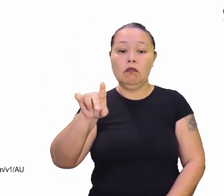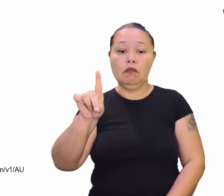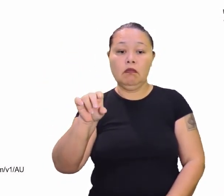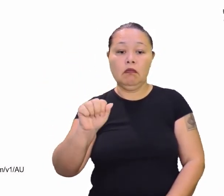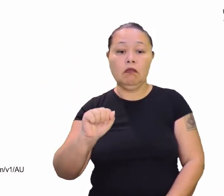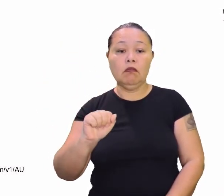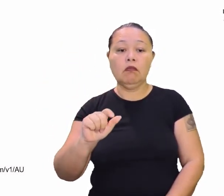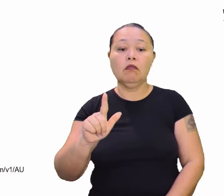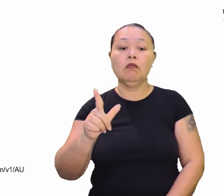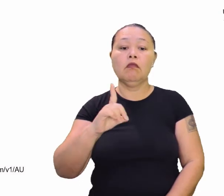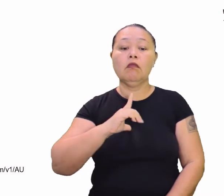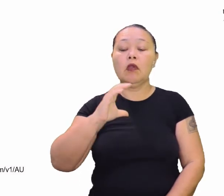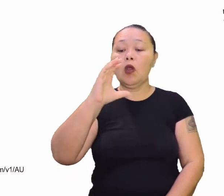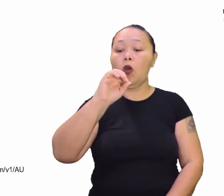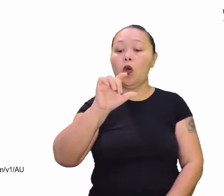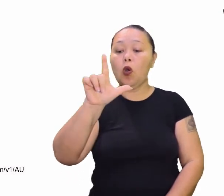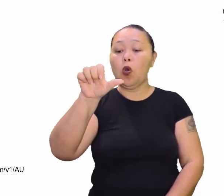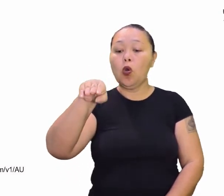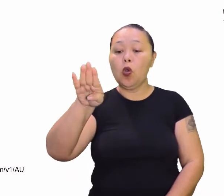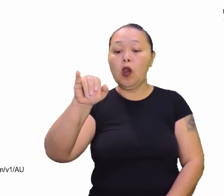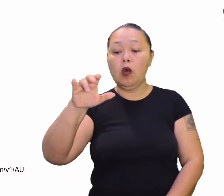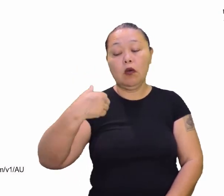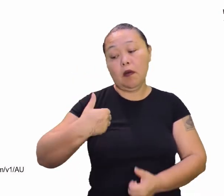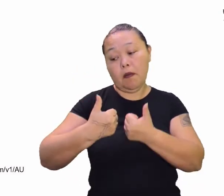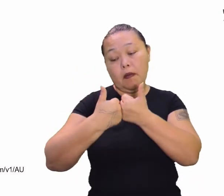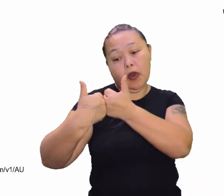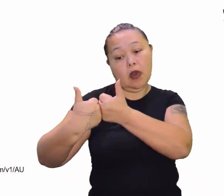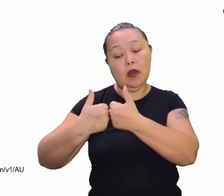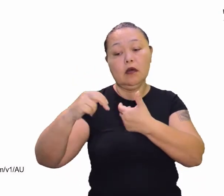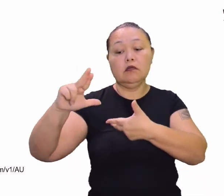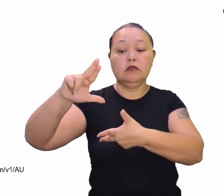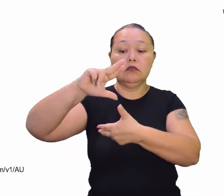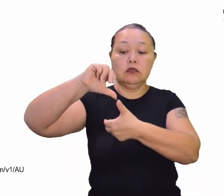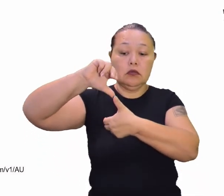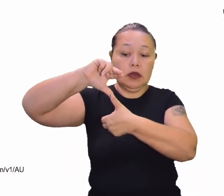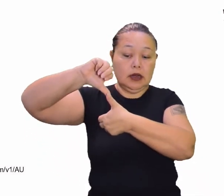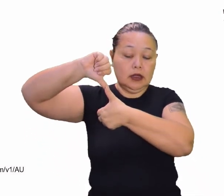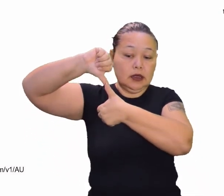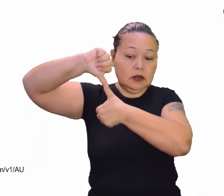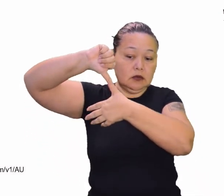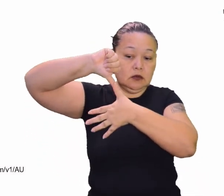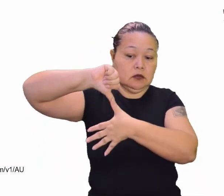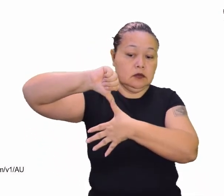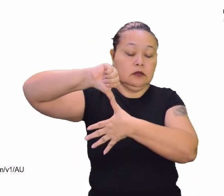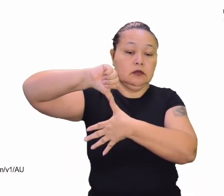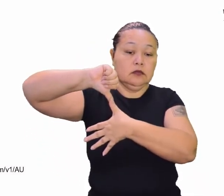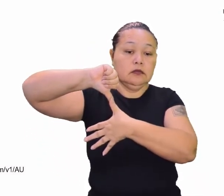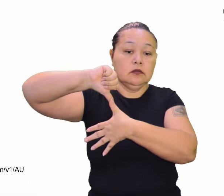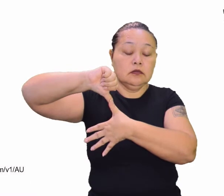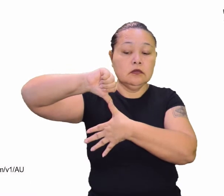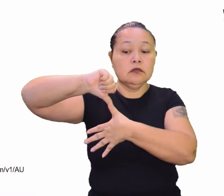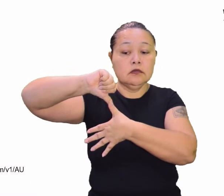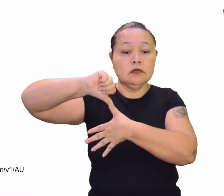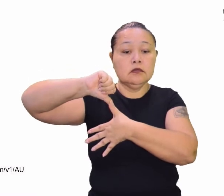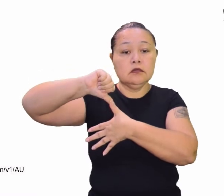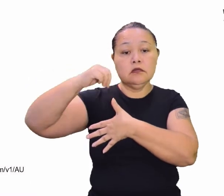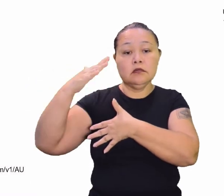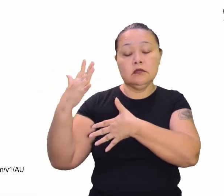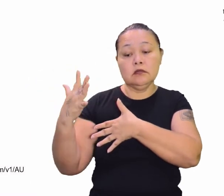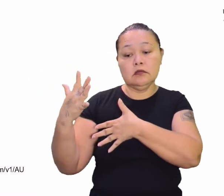Tailândia, Colômbia, aqui do nosso lado, aqui na América do Sul, né? Então, esses são